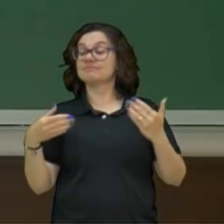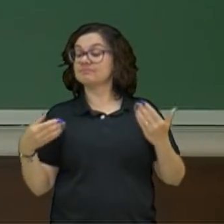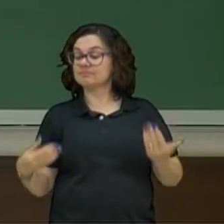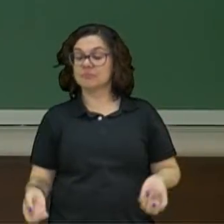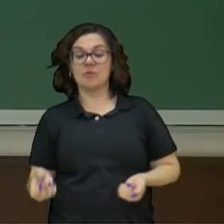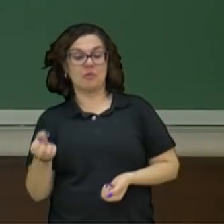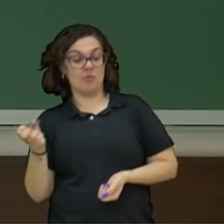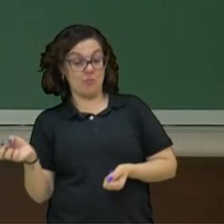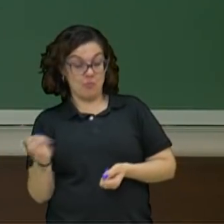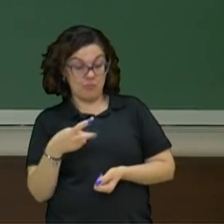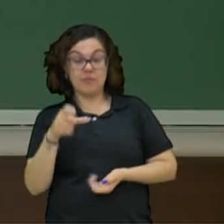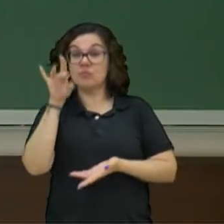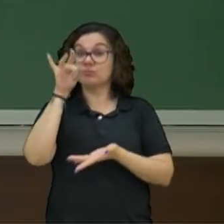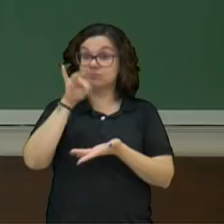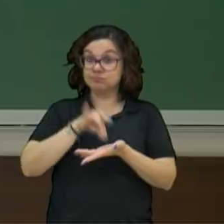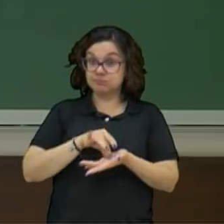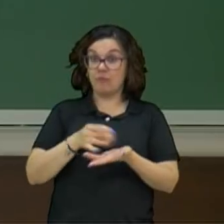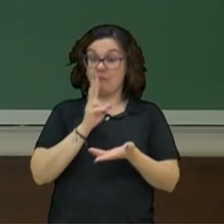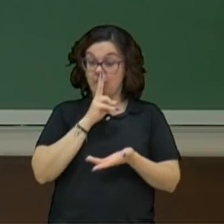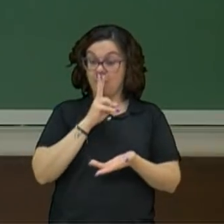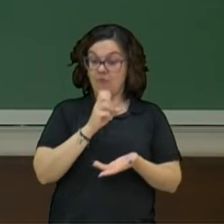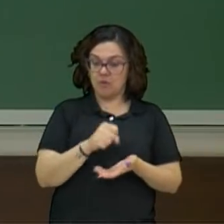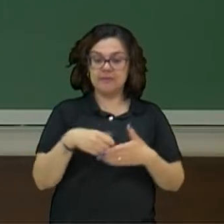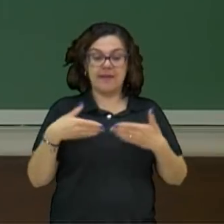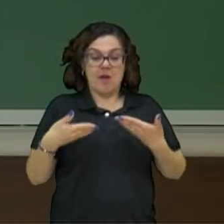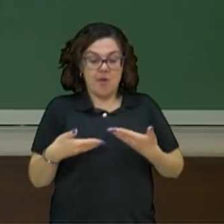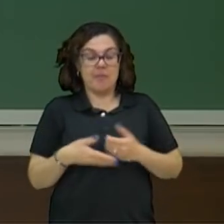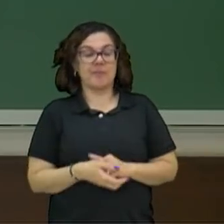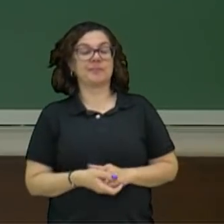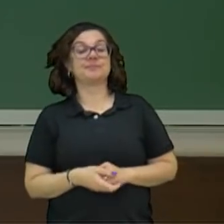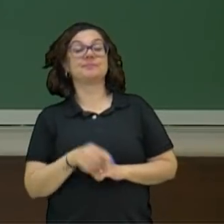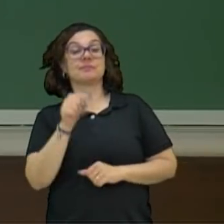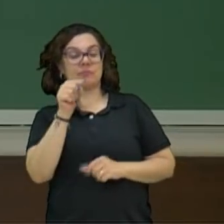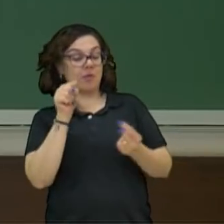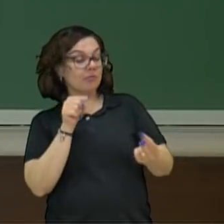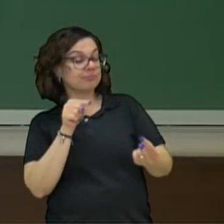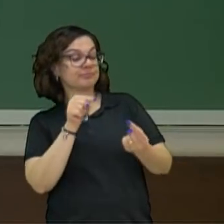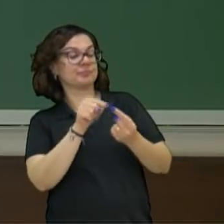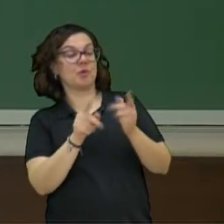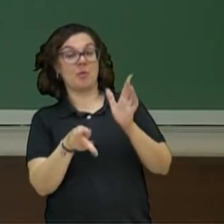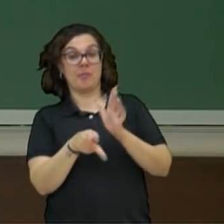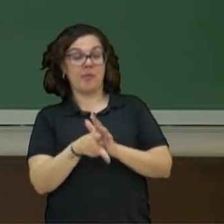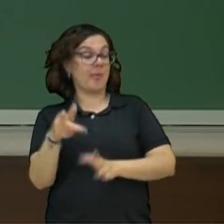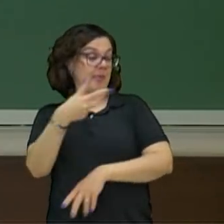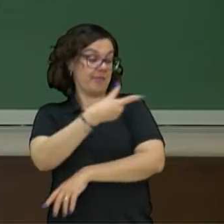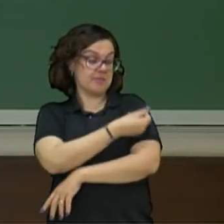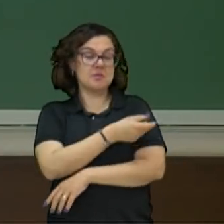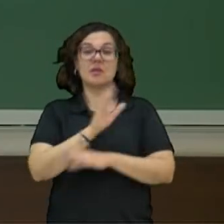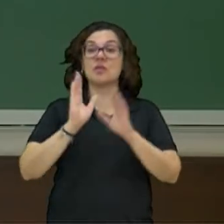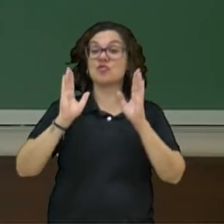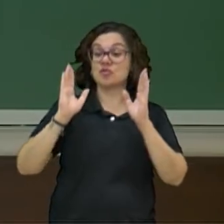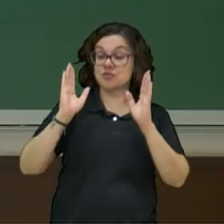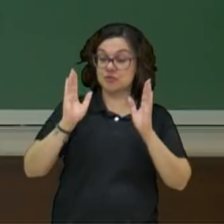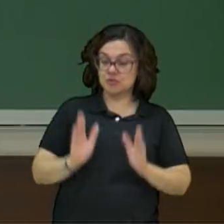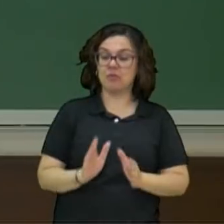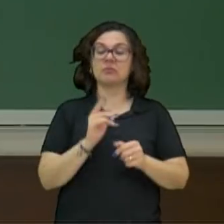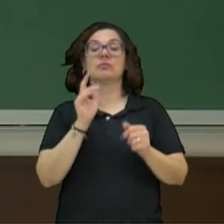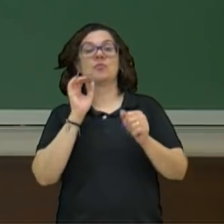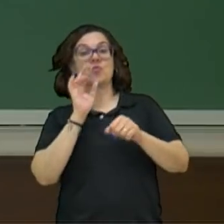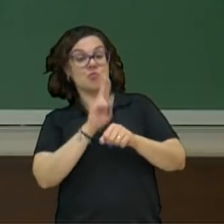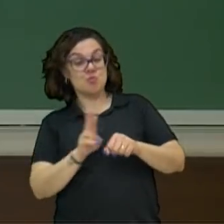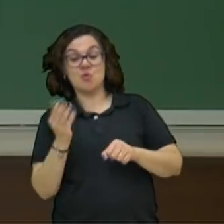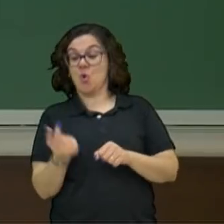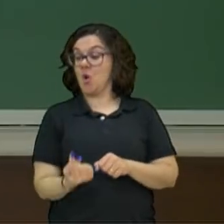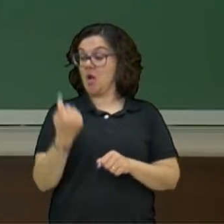o vírus entrou no corpo dela. E agora? E aí que vem a função da vacina. Agora, como ela tem os anticorpos que